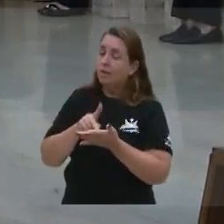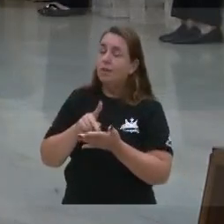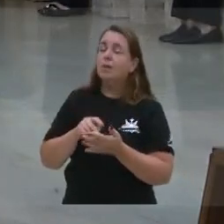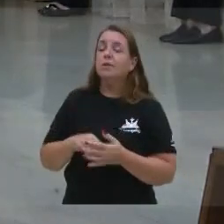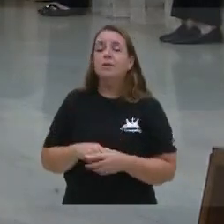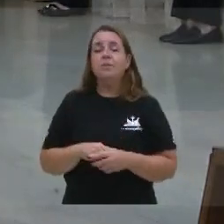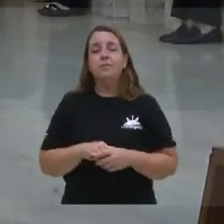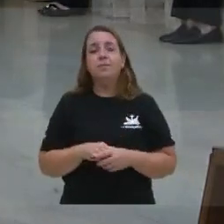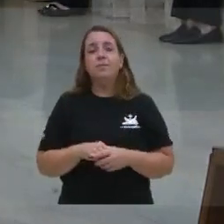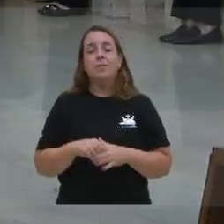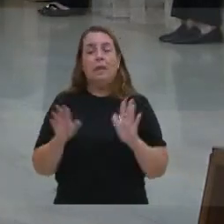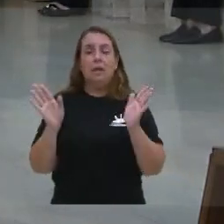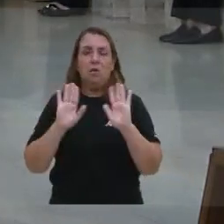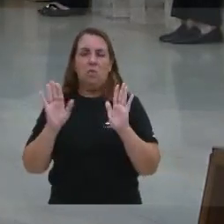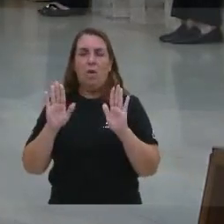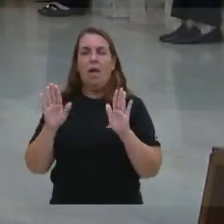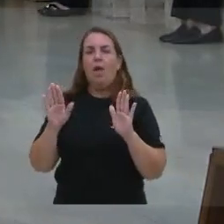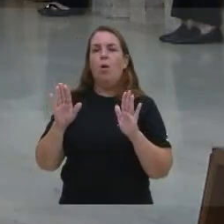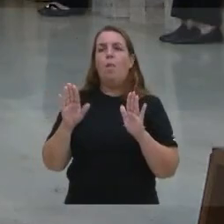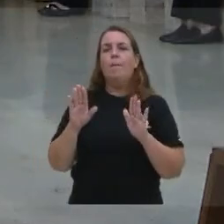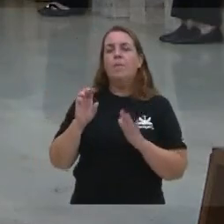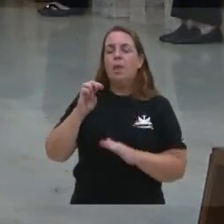Então não será um mestre qualquer,